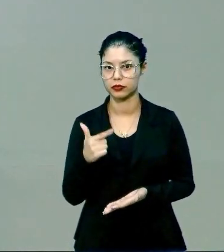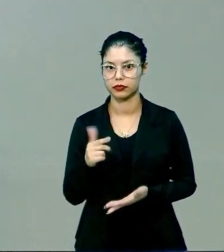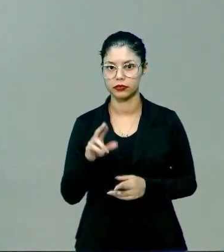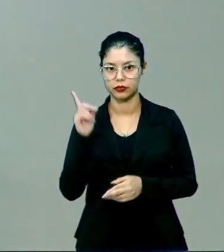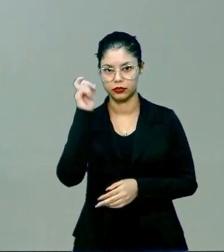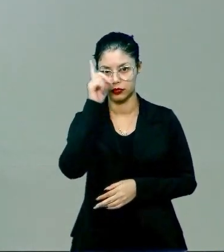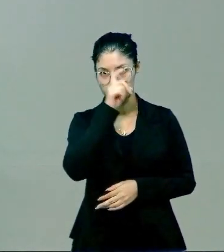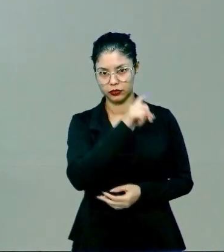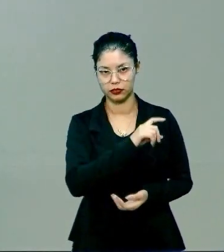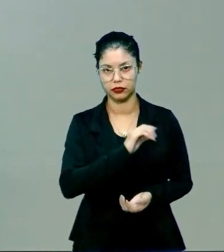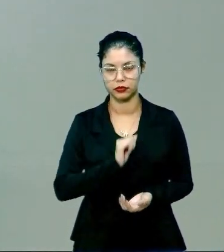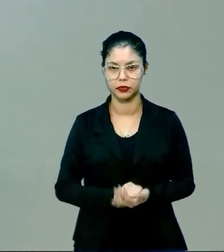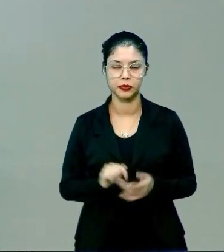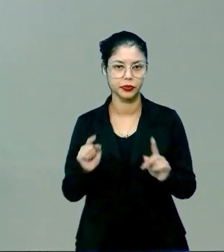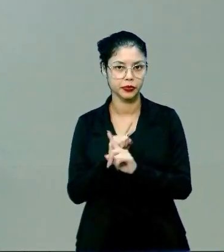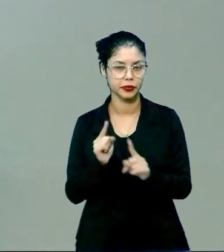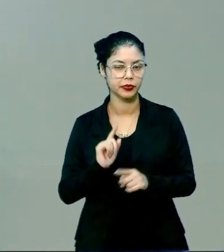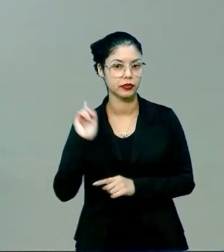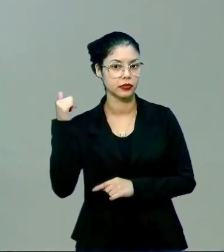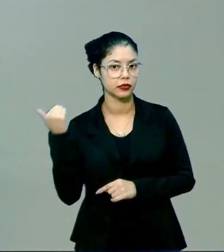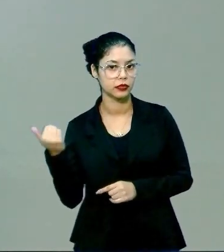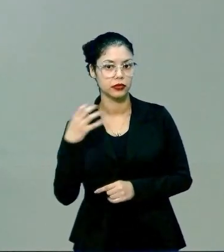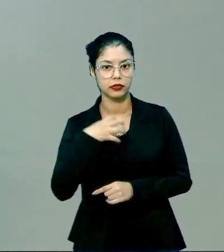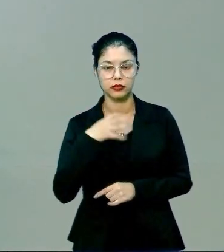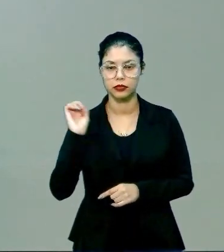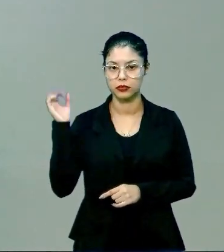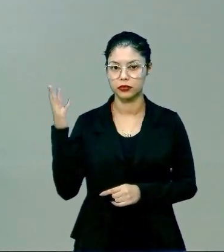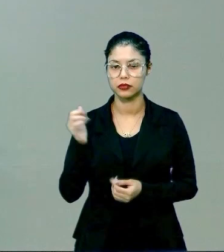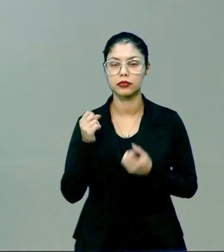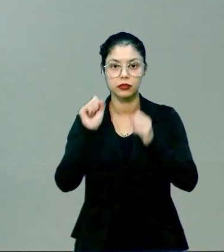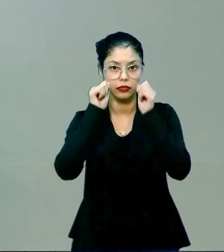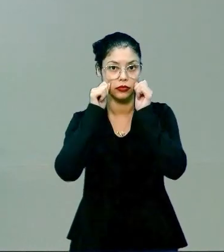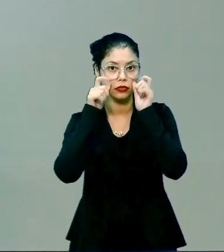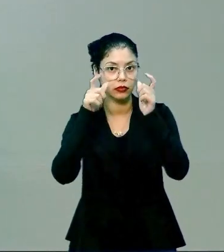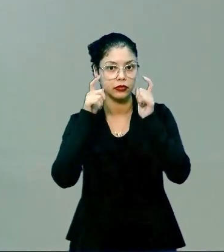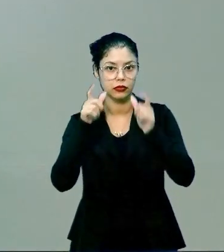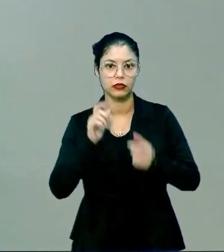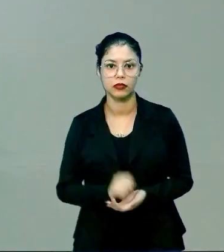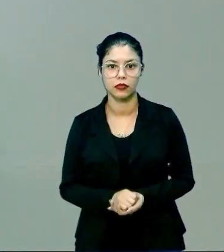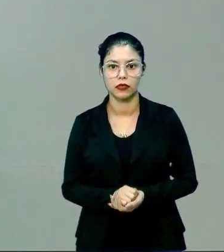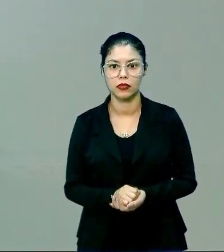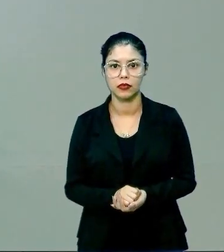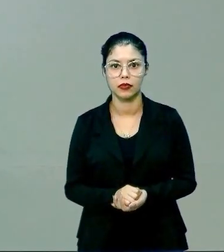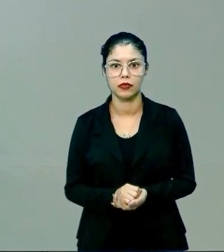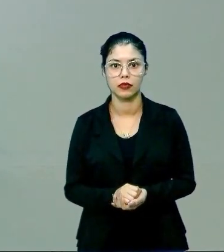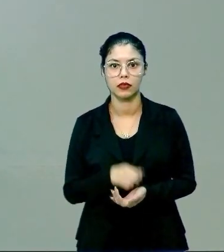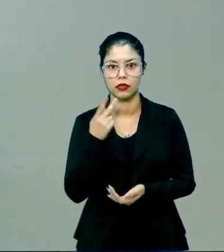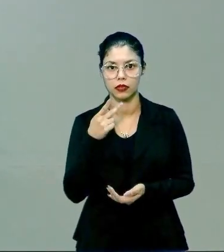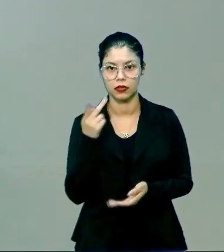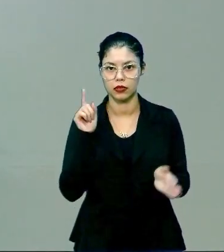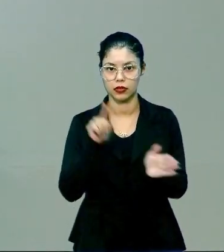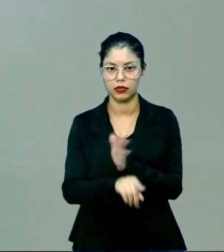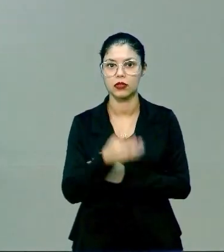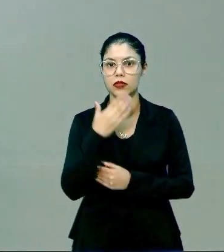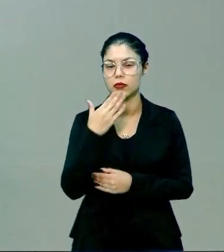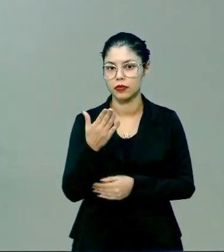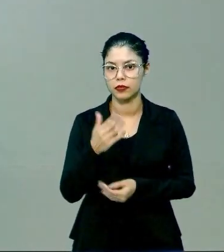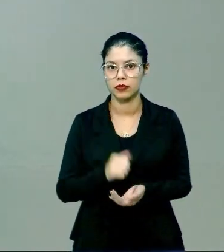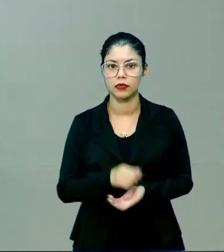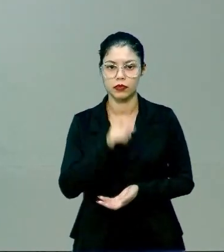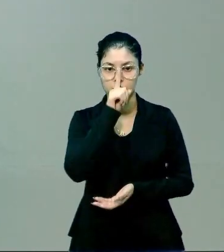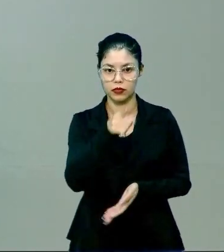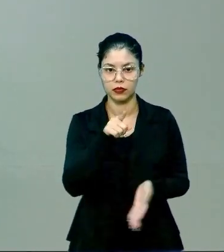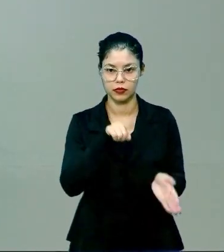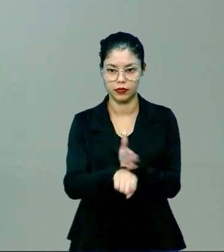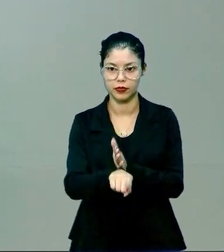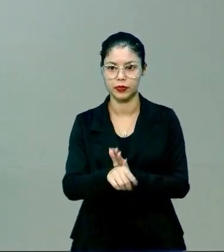essa dificuldade. Naquele caso ali, a gente só tem que prestar atenção o que fala a questão, o que pede ali no comando